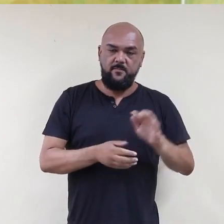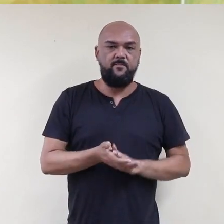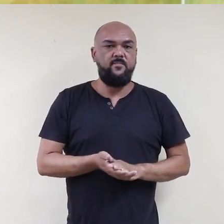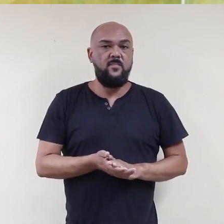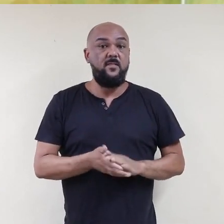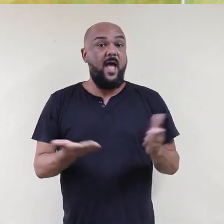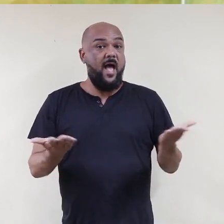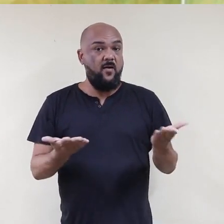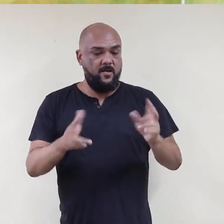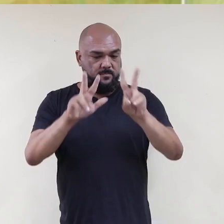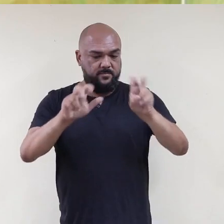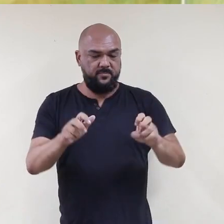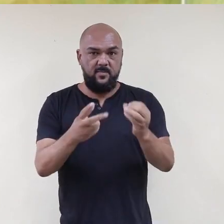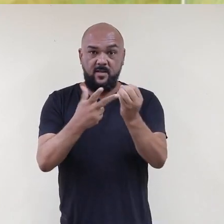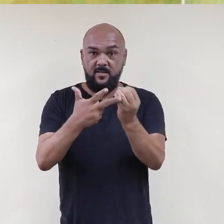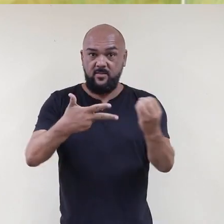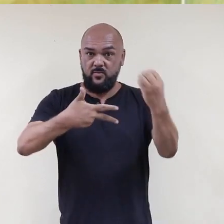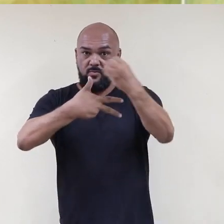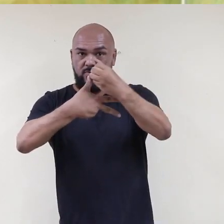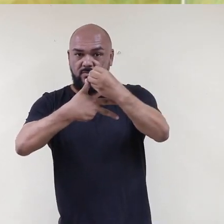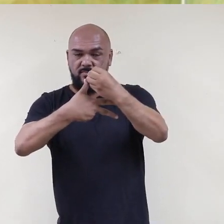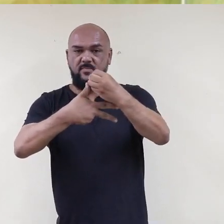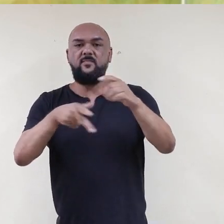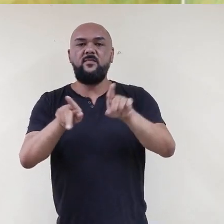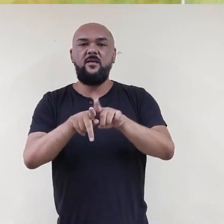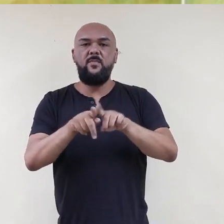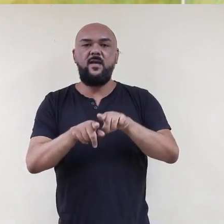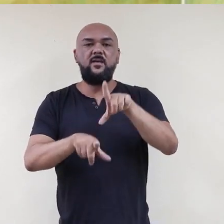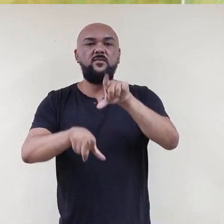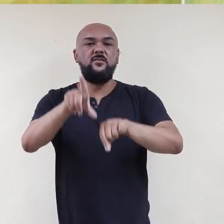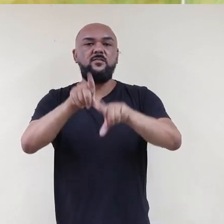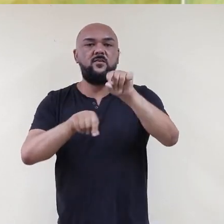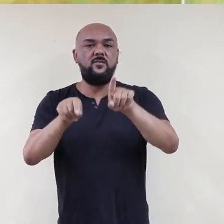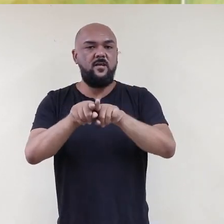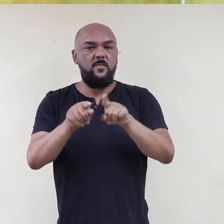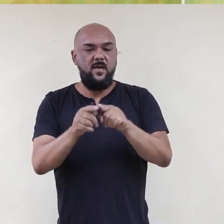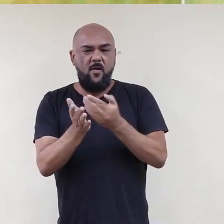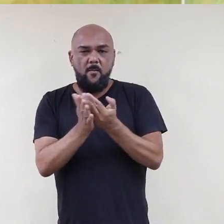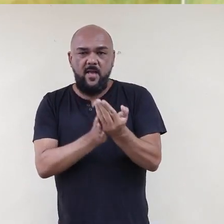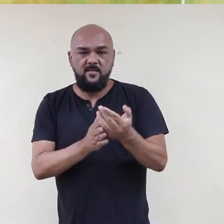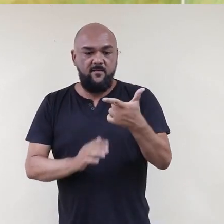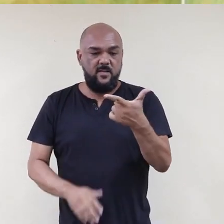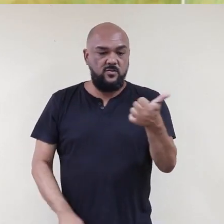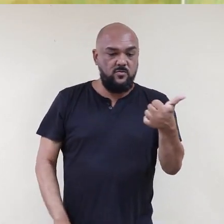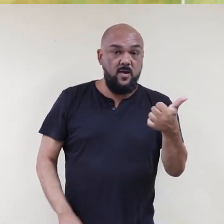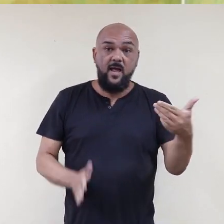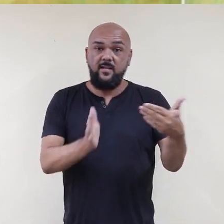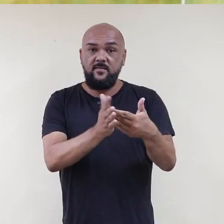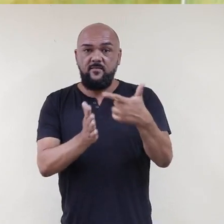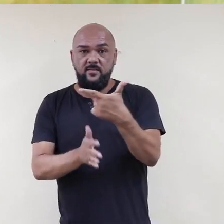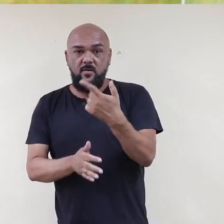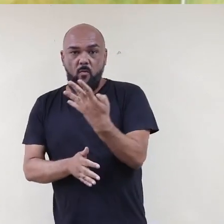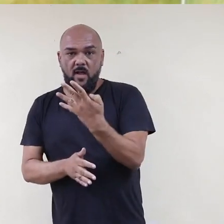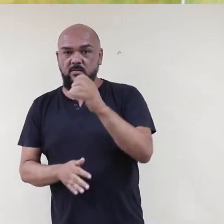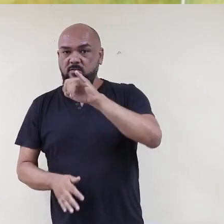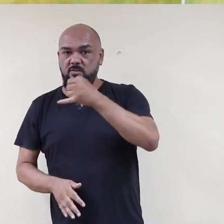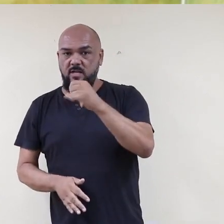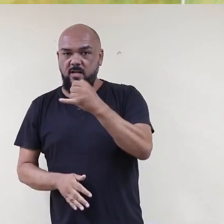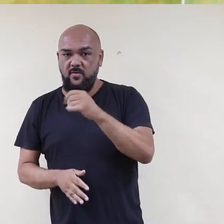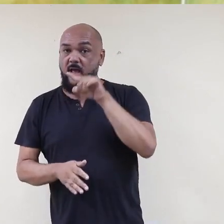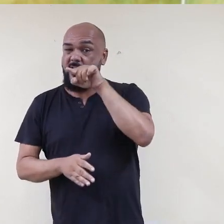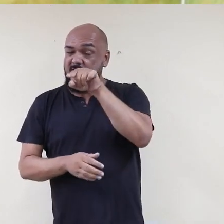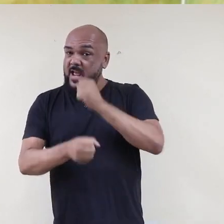sisu 2020 as inscrições no sistema de seleção unificada vão de 21 a 24 de janeiro para quem fez o enem em